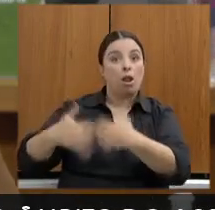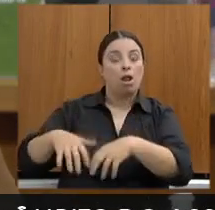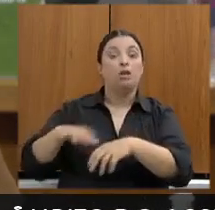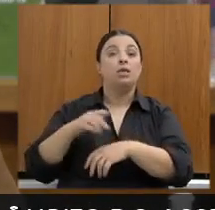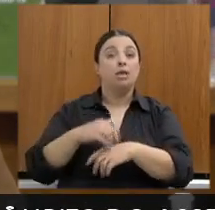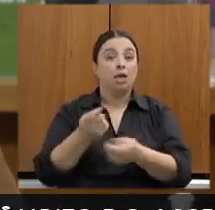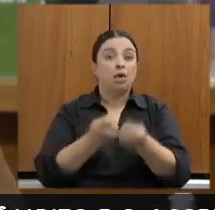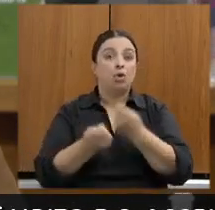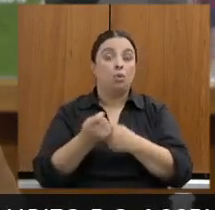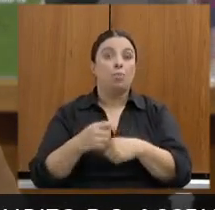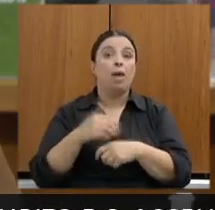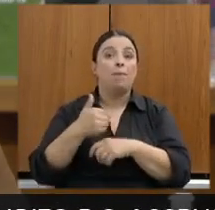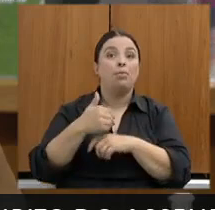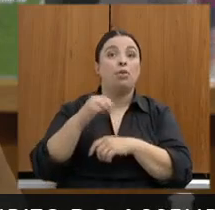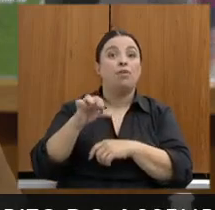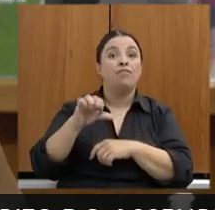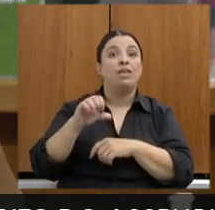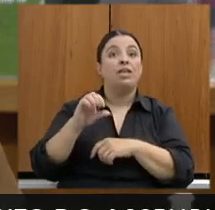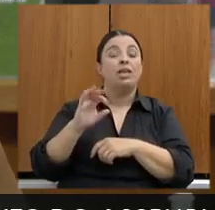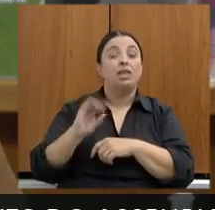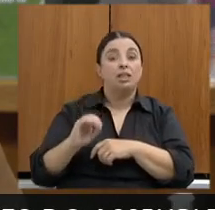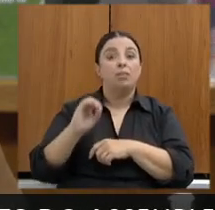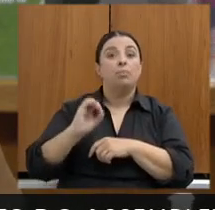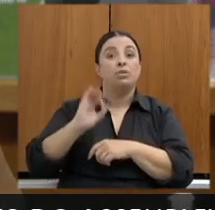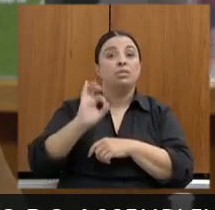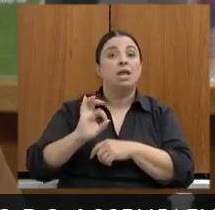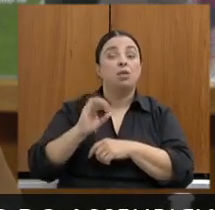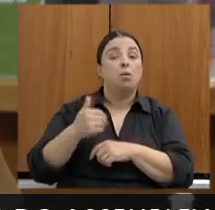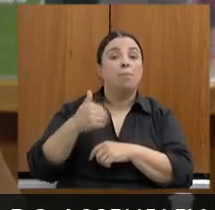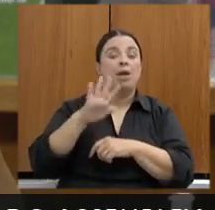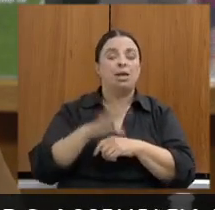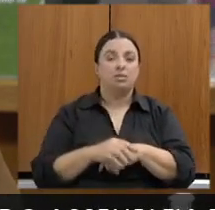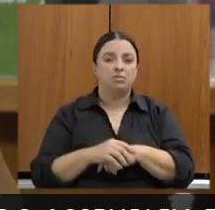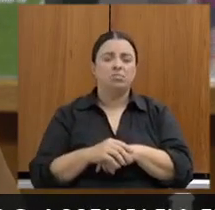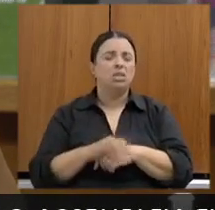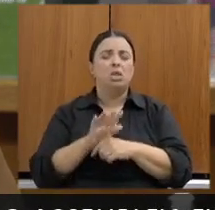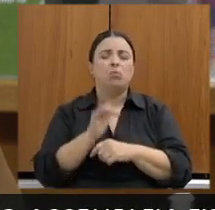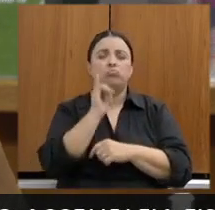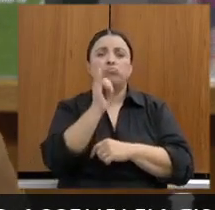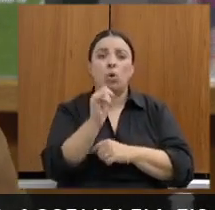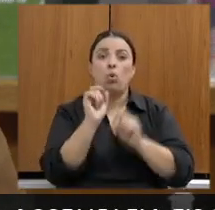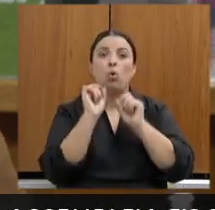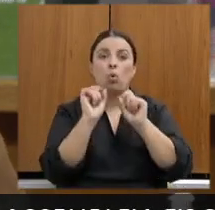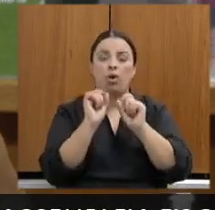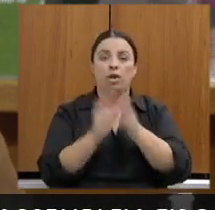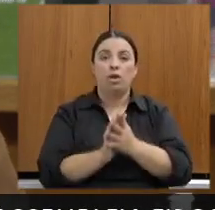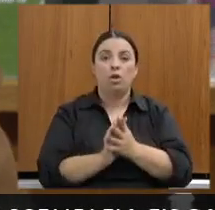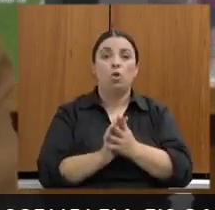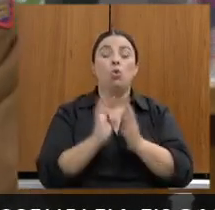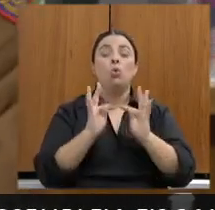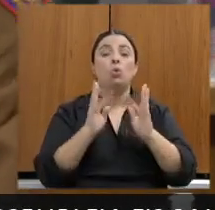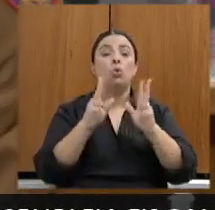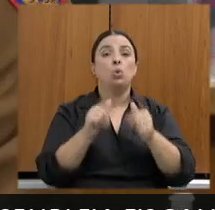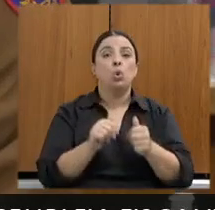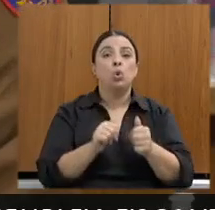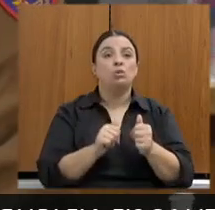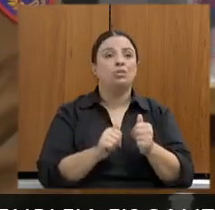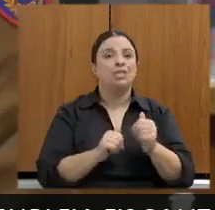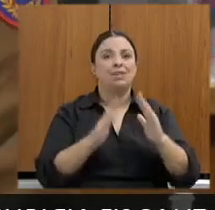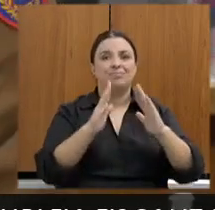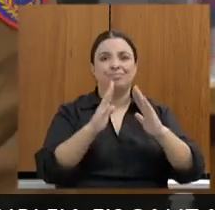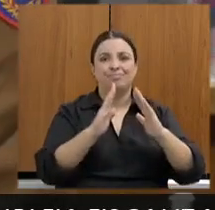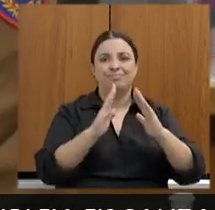noventa porcento o que que a gente tem aqui para dizer que os nossos projeto de reforma é todo o Batalhão que a gente for reformar agora nós vamos tentando